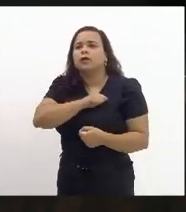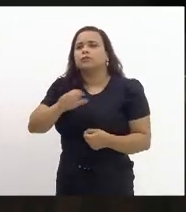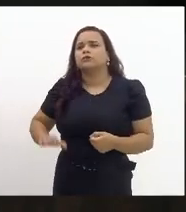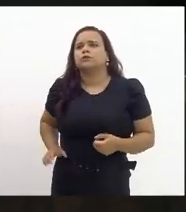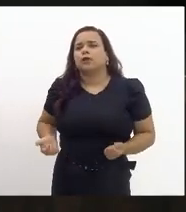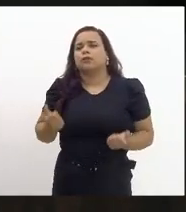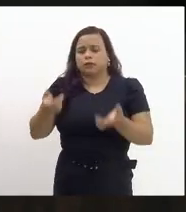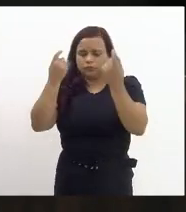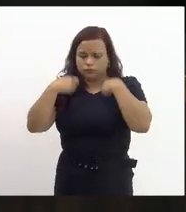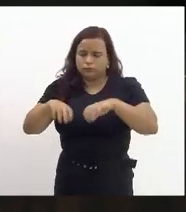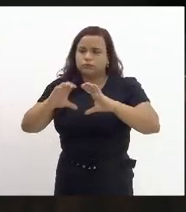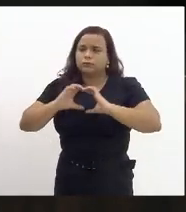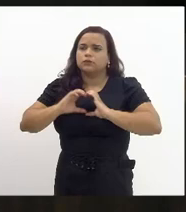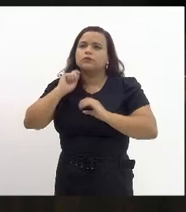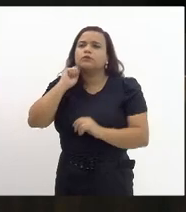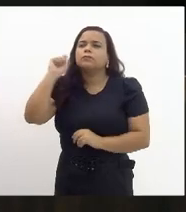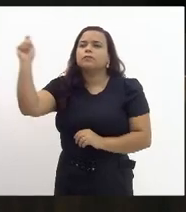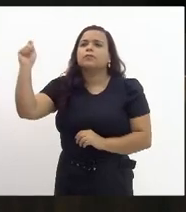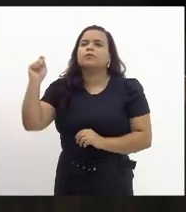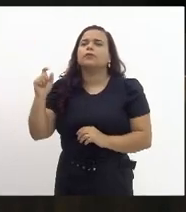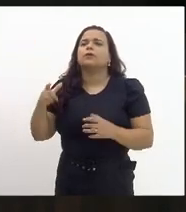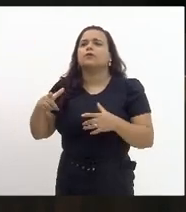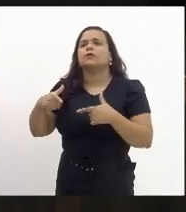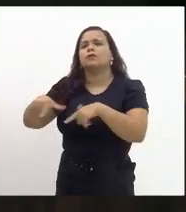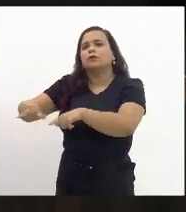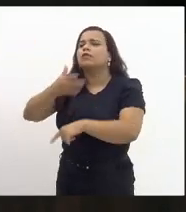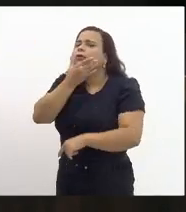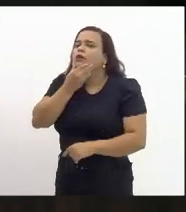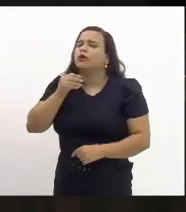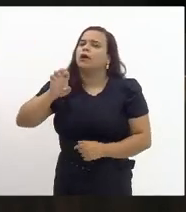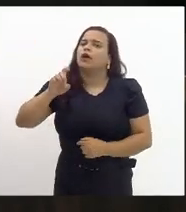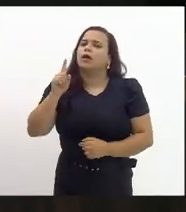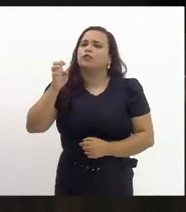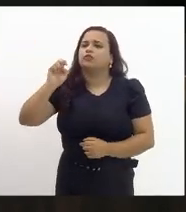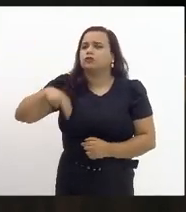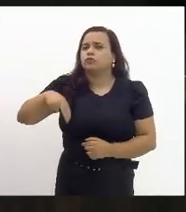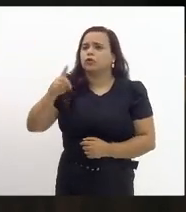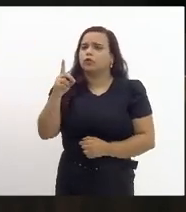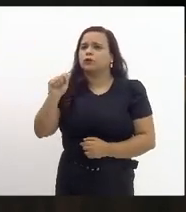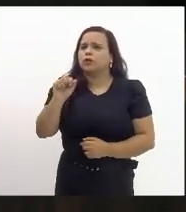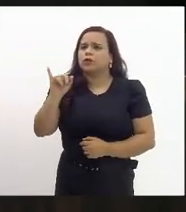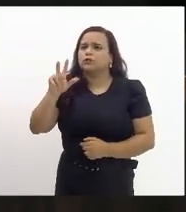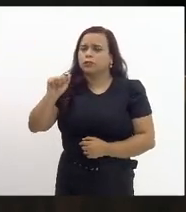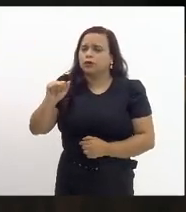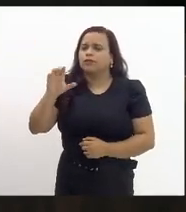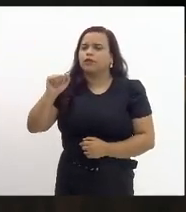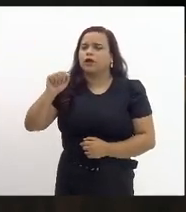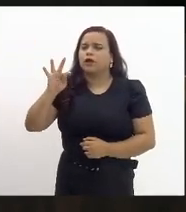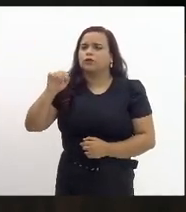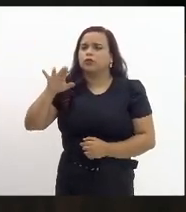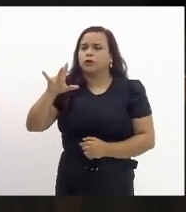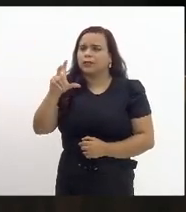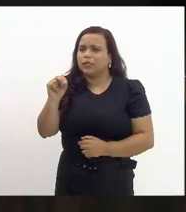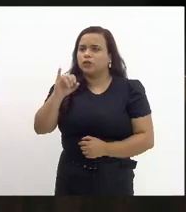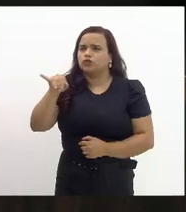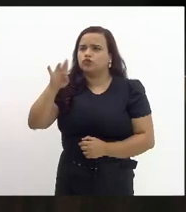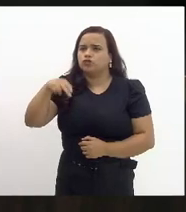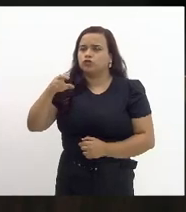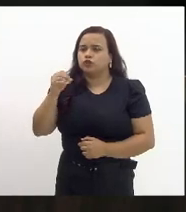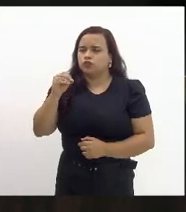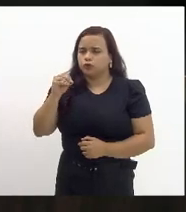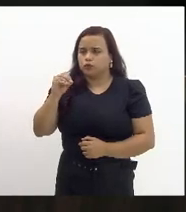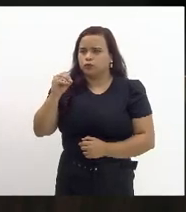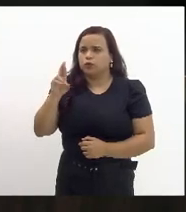Tiradentes, respectivo diploma, o santíssimo senhor Edson da Silva Cartonilho Júnior, cabo PM